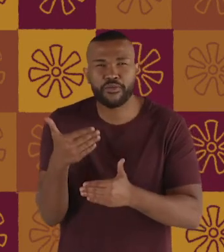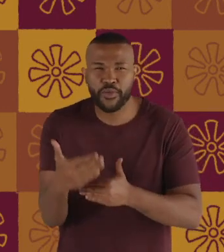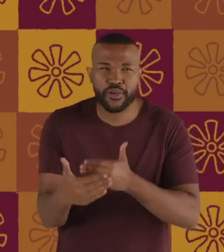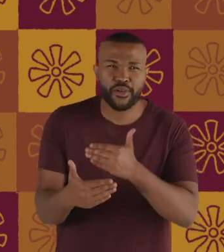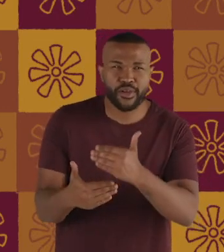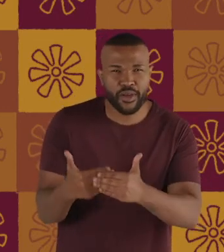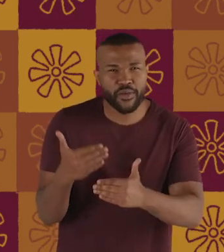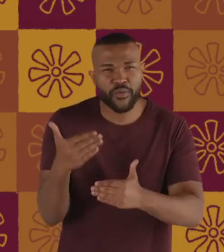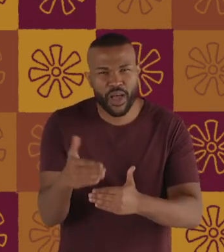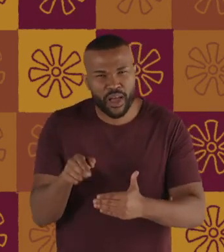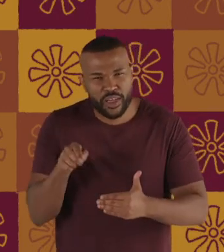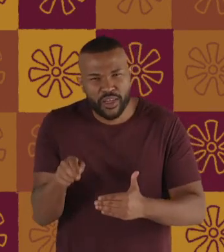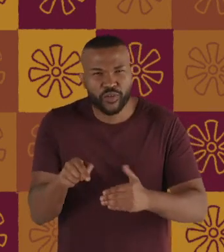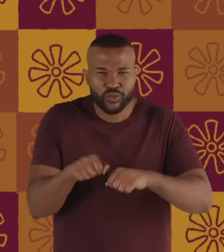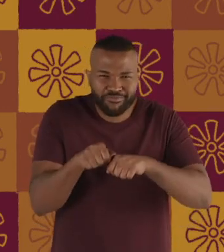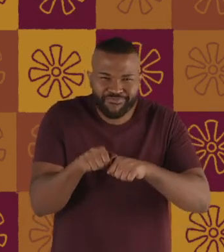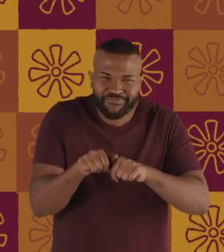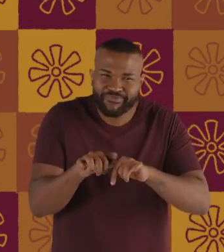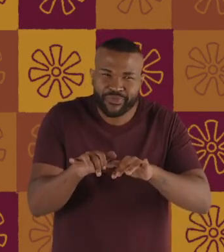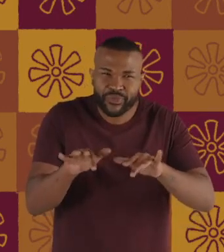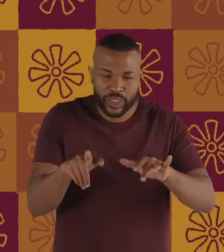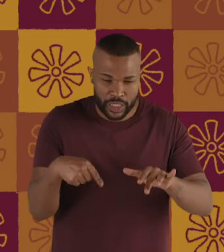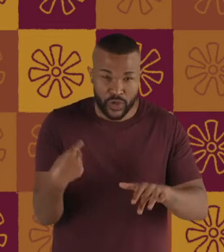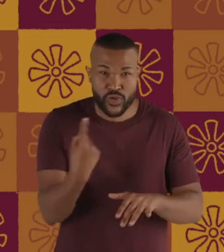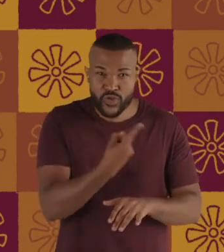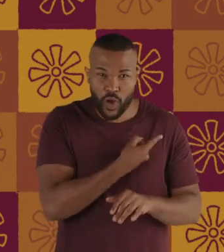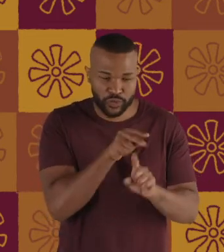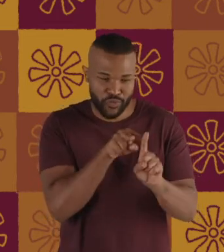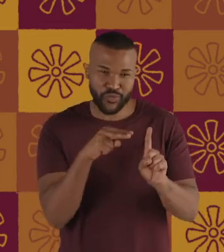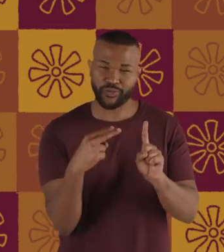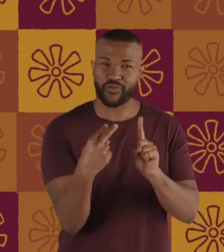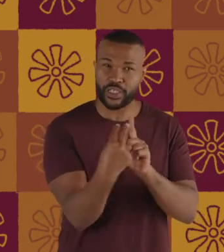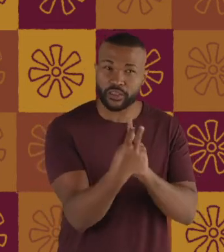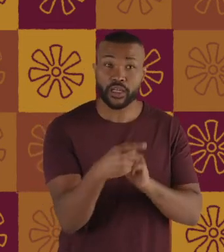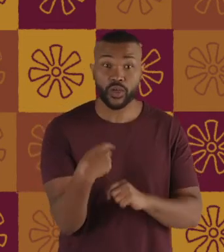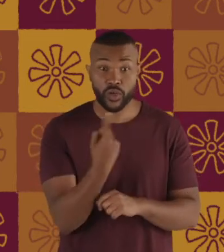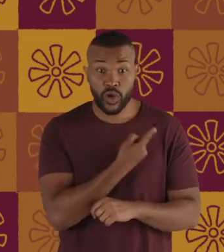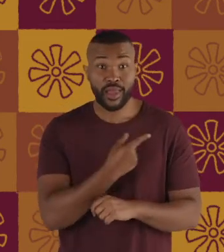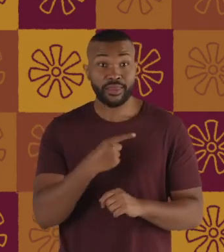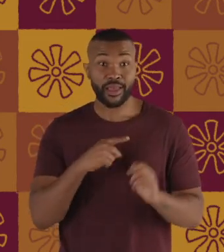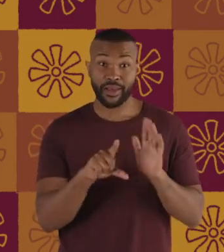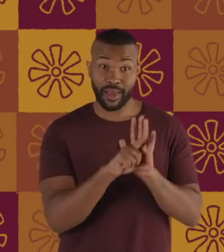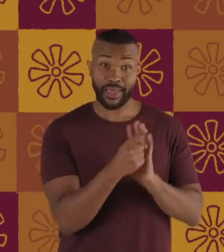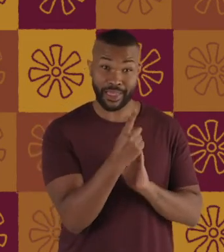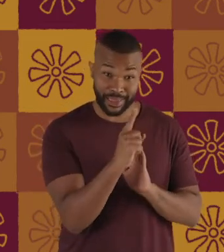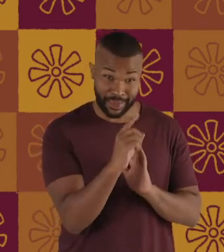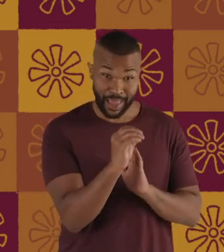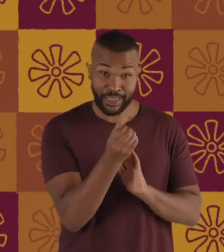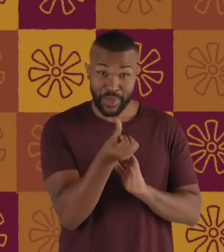engatinhava, se fermentava em nossas visões. Nós temos a